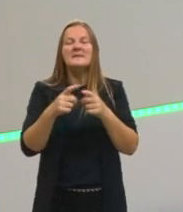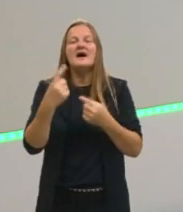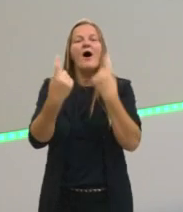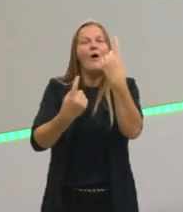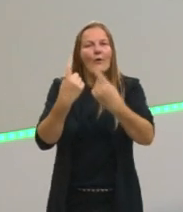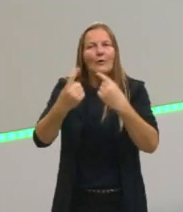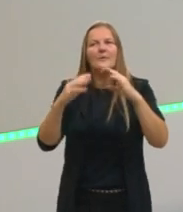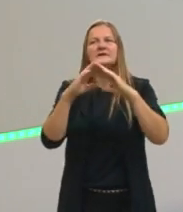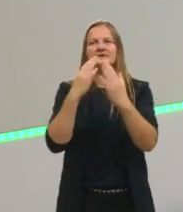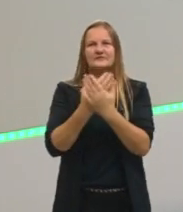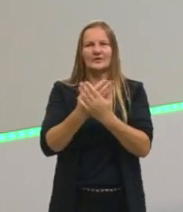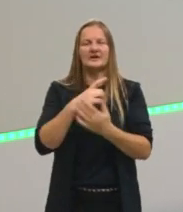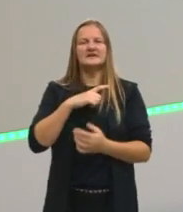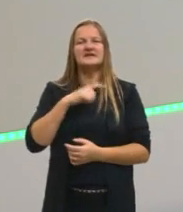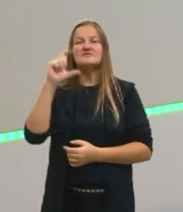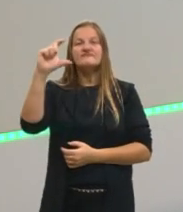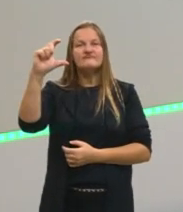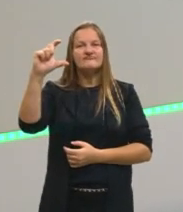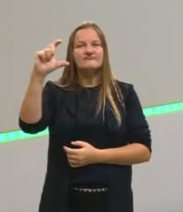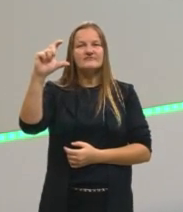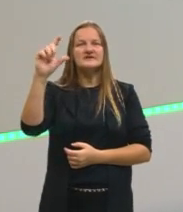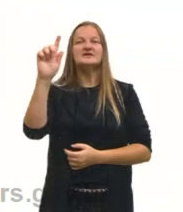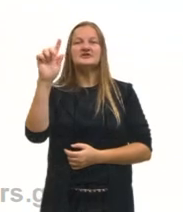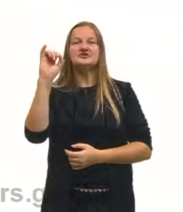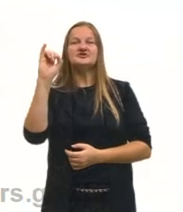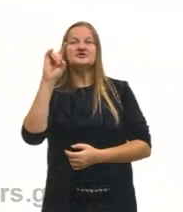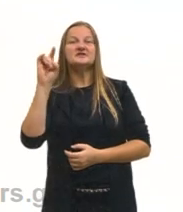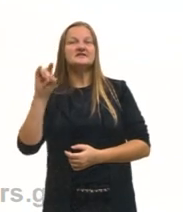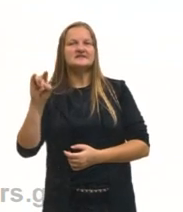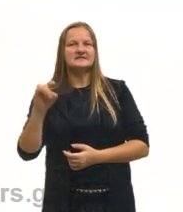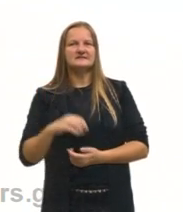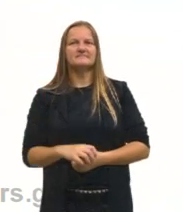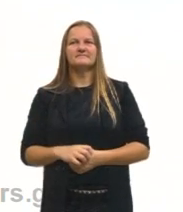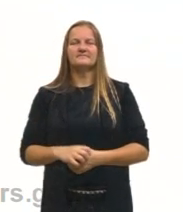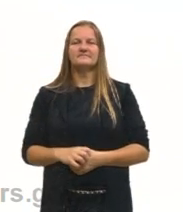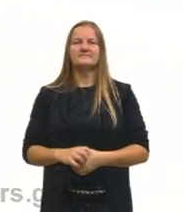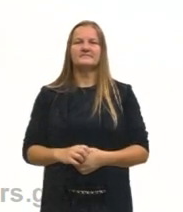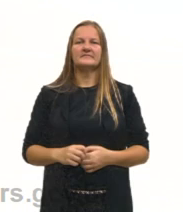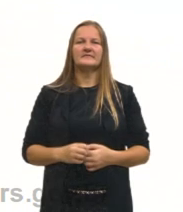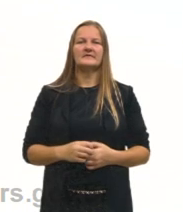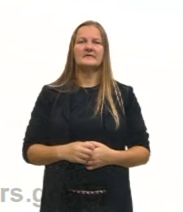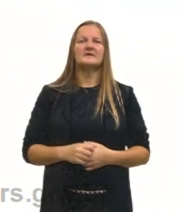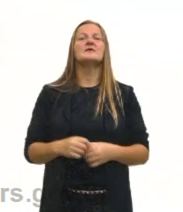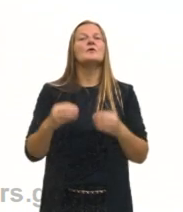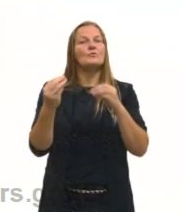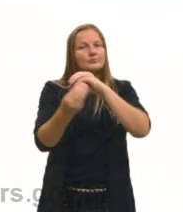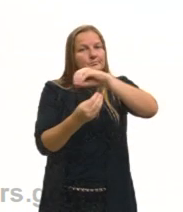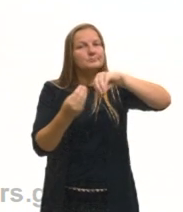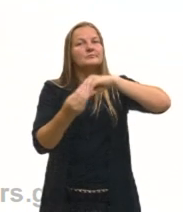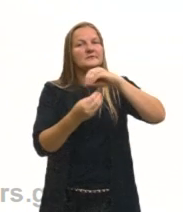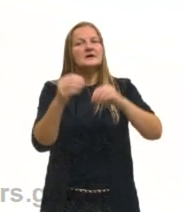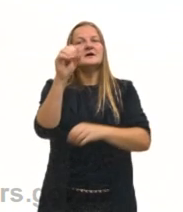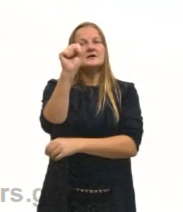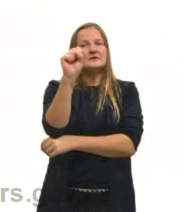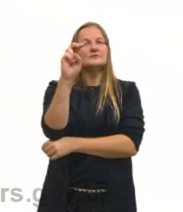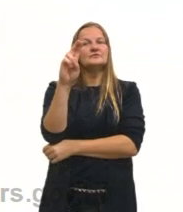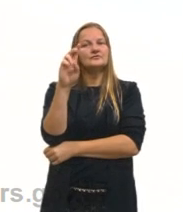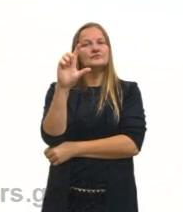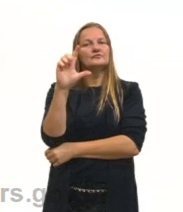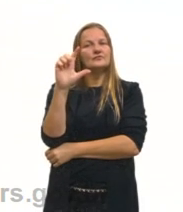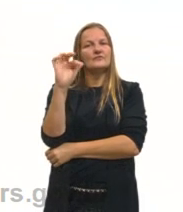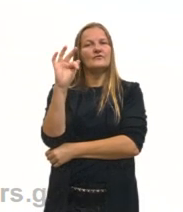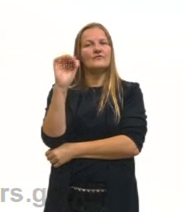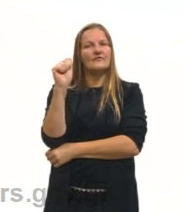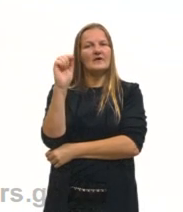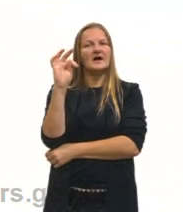muitas escolas que utilizam um giz ou passaram para escolas que utilizam gesso os dias é o composto O sulfato de cálcio ou composto